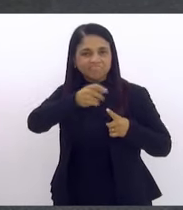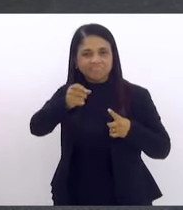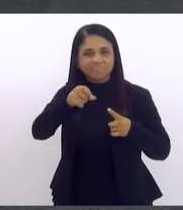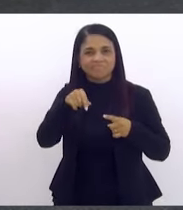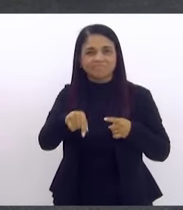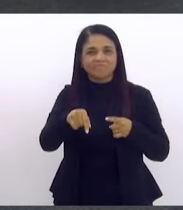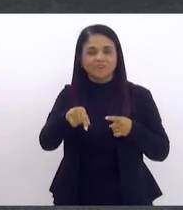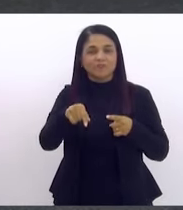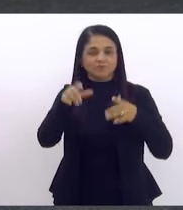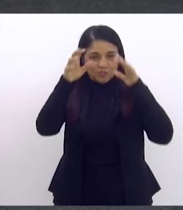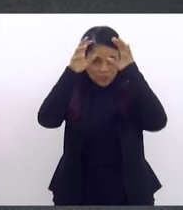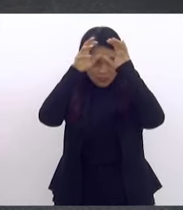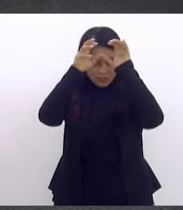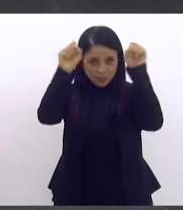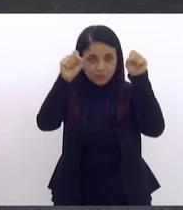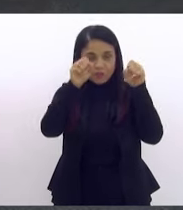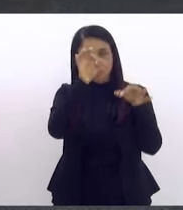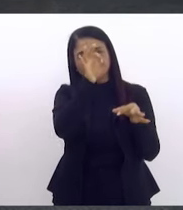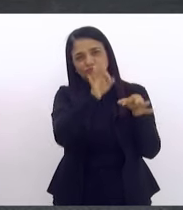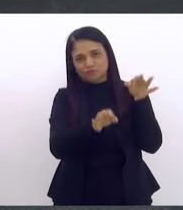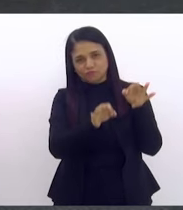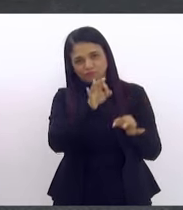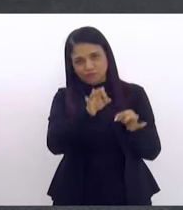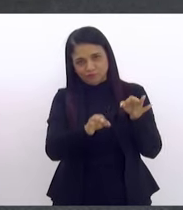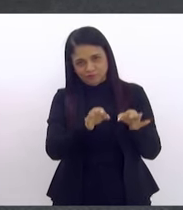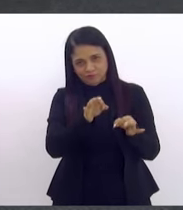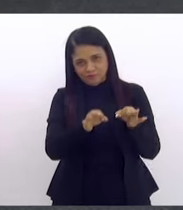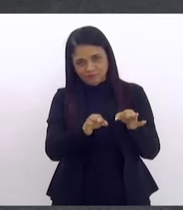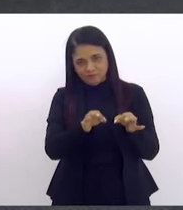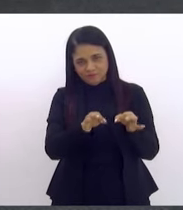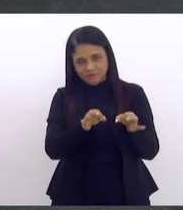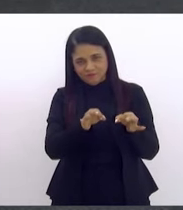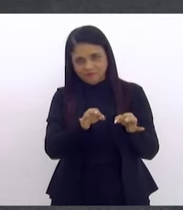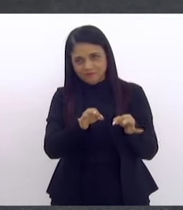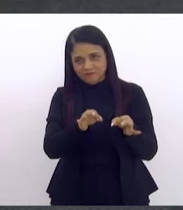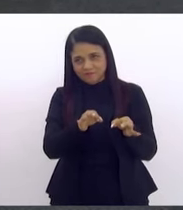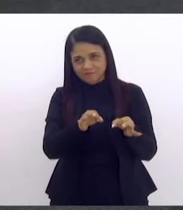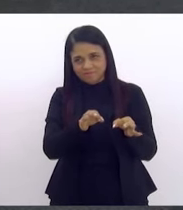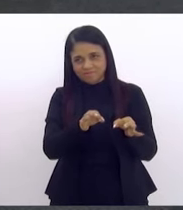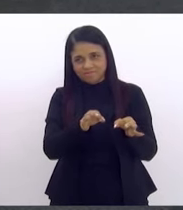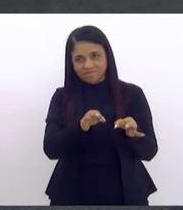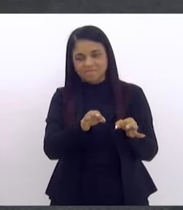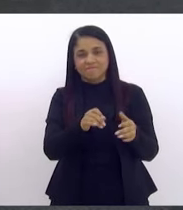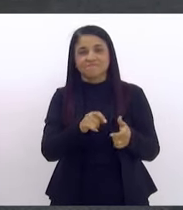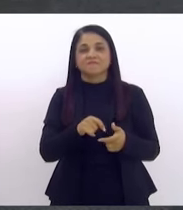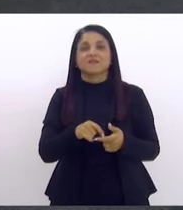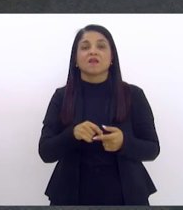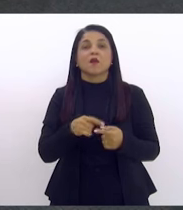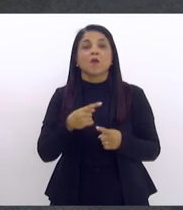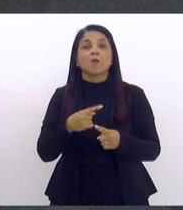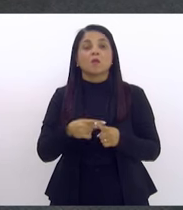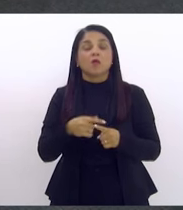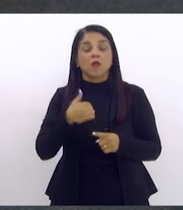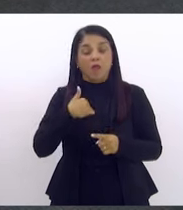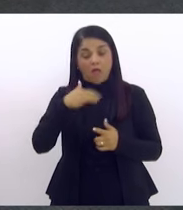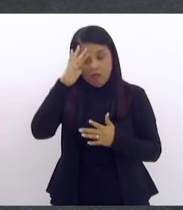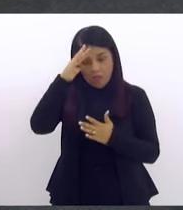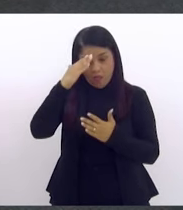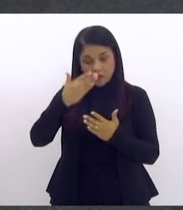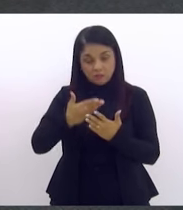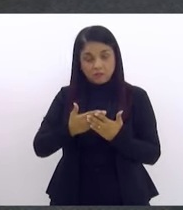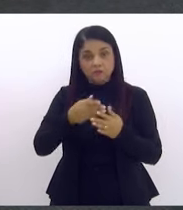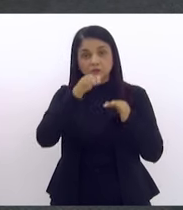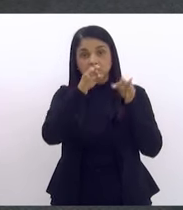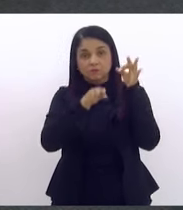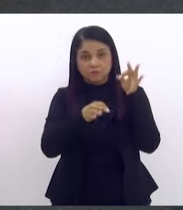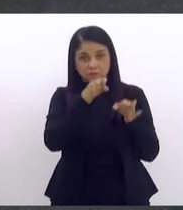no Tribunal de Justiça. No Tribunal de Justiça. Porque eu acredito na